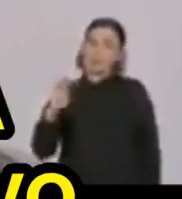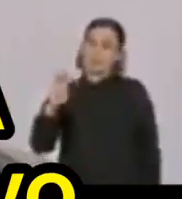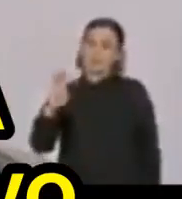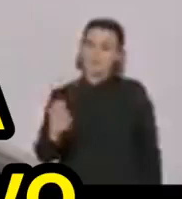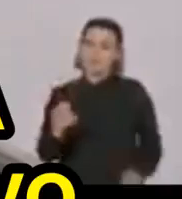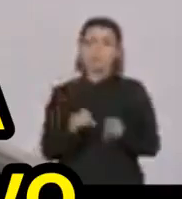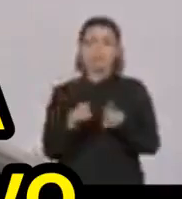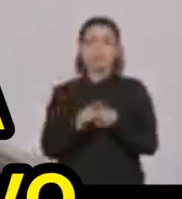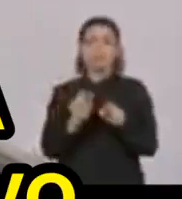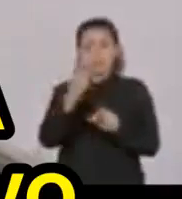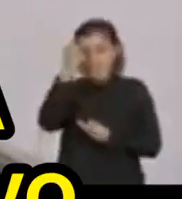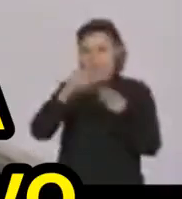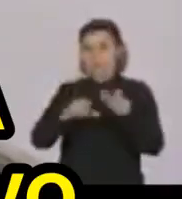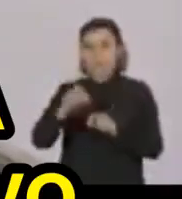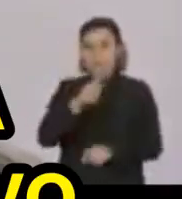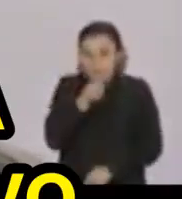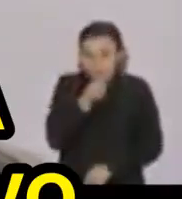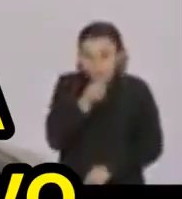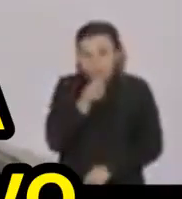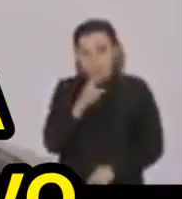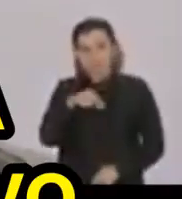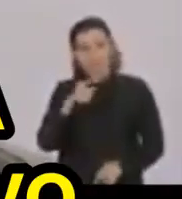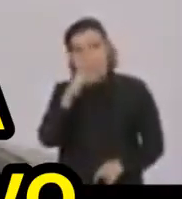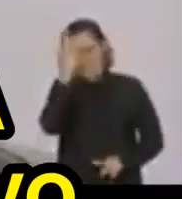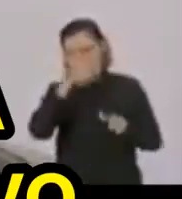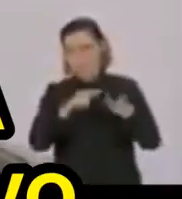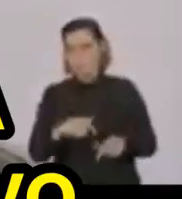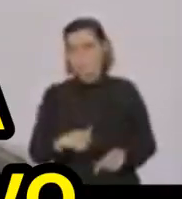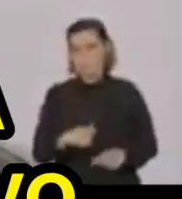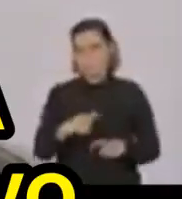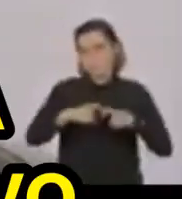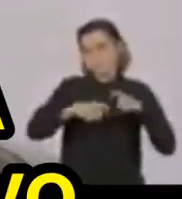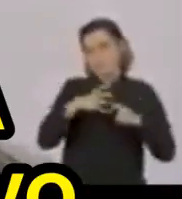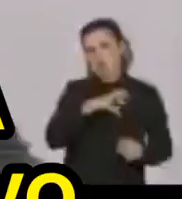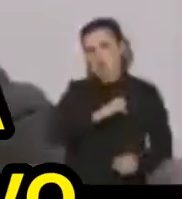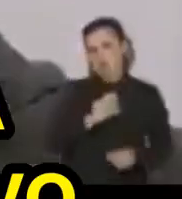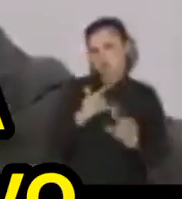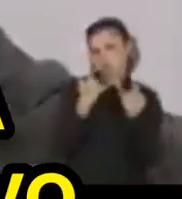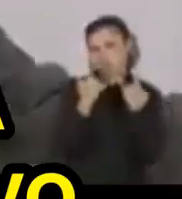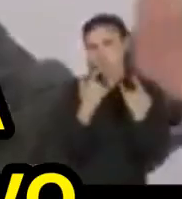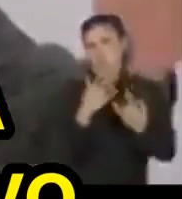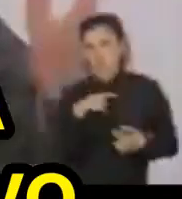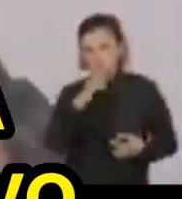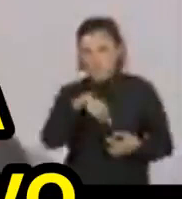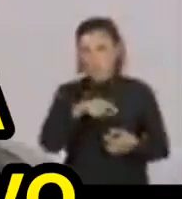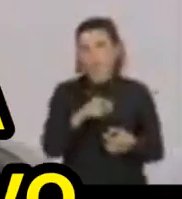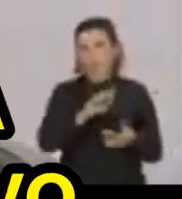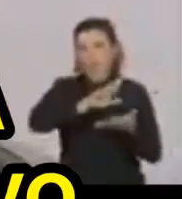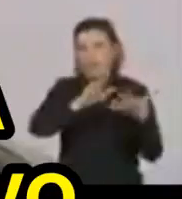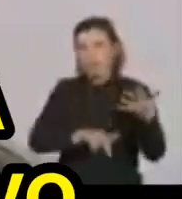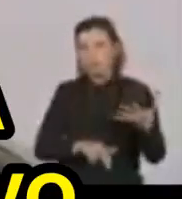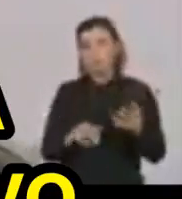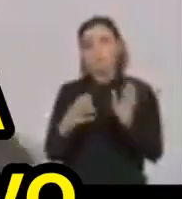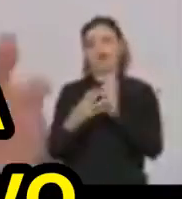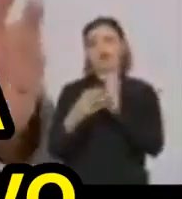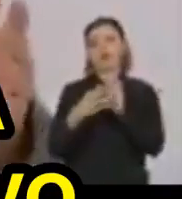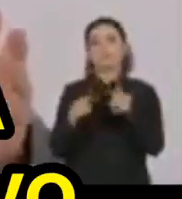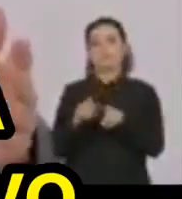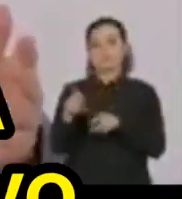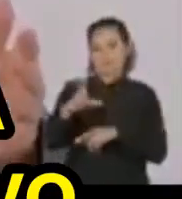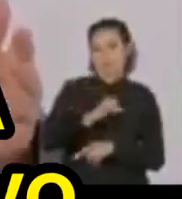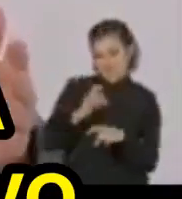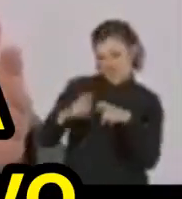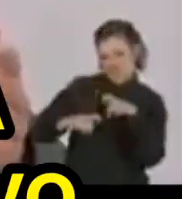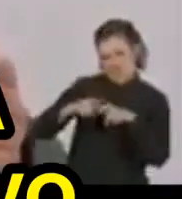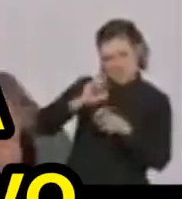devassos. Os devassos que pegavam tuberculose. E na AIDS, os promíscuos, né? Eu cansei